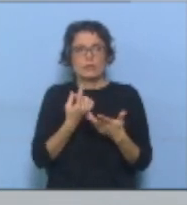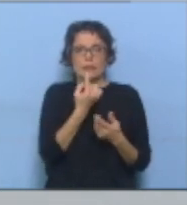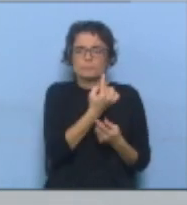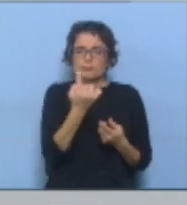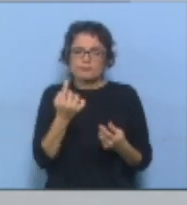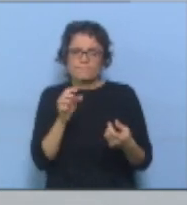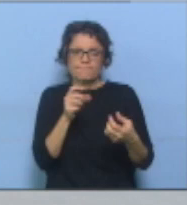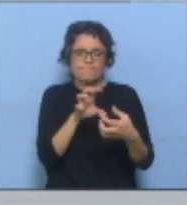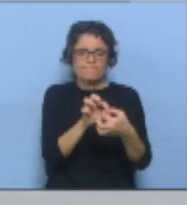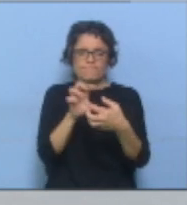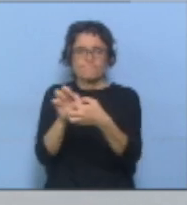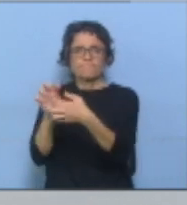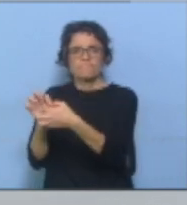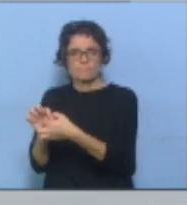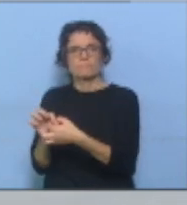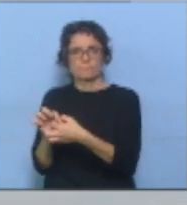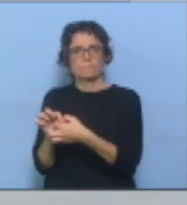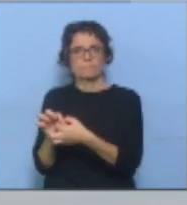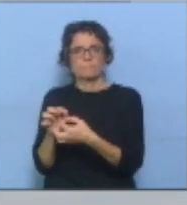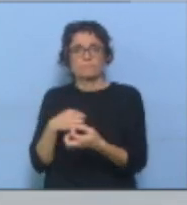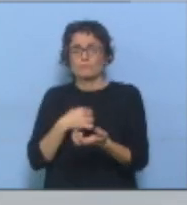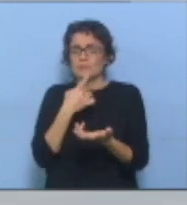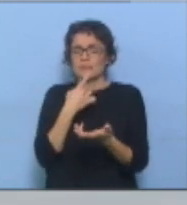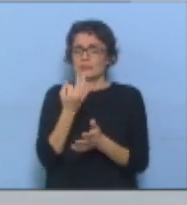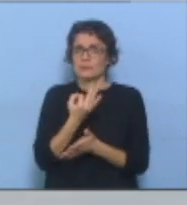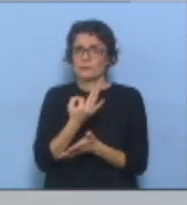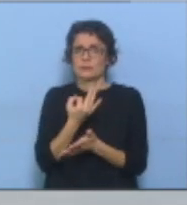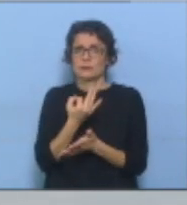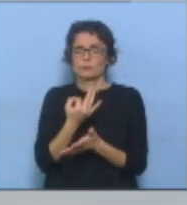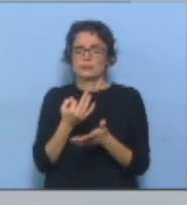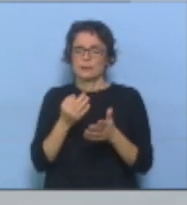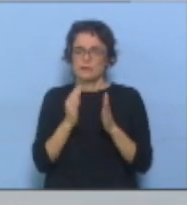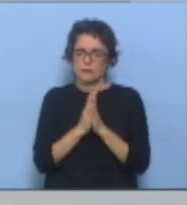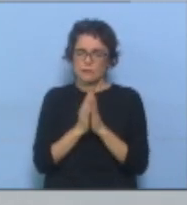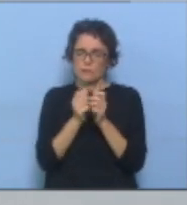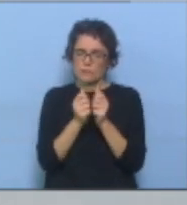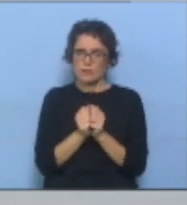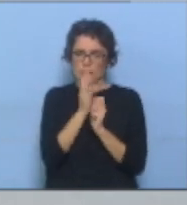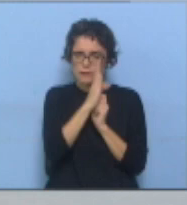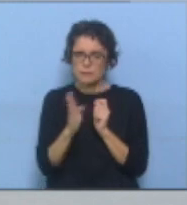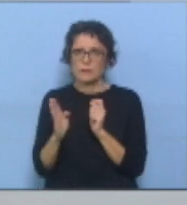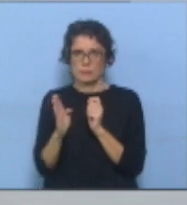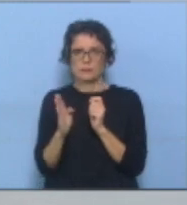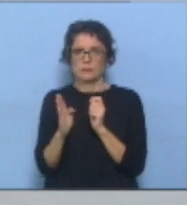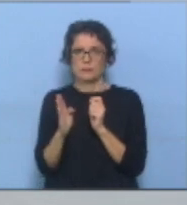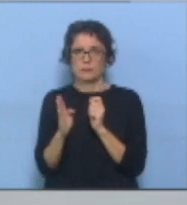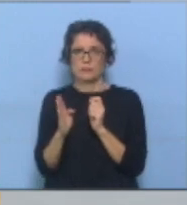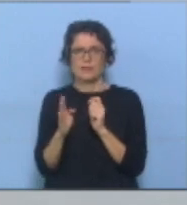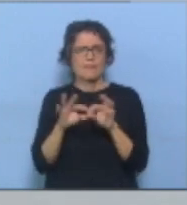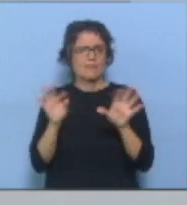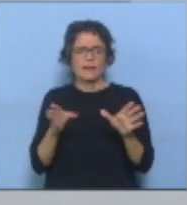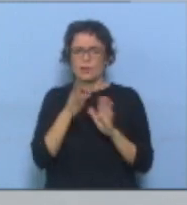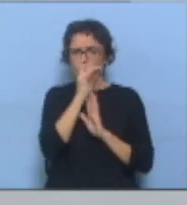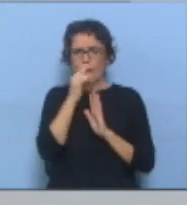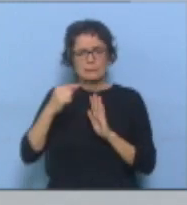e realmente o que eu percebi é que uma oração como prática, seja por disciplina, seja